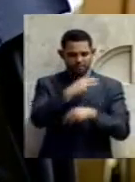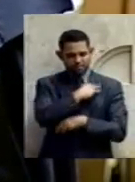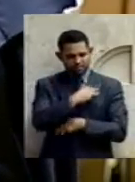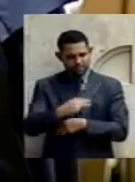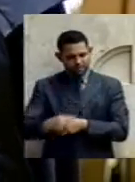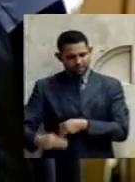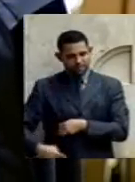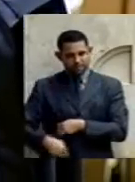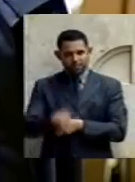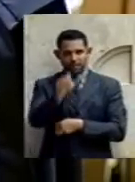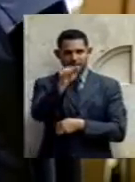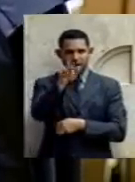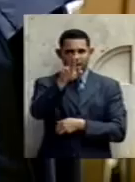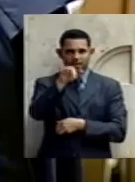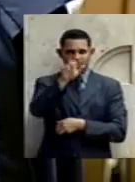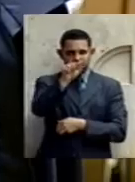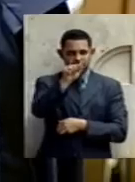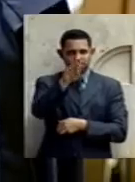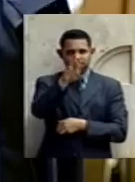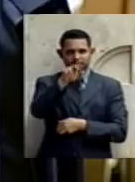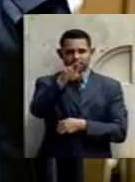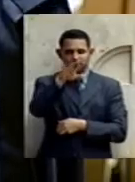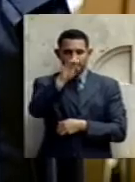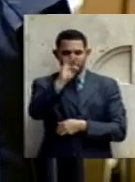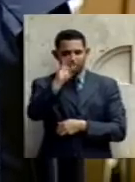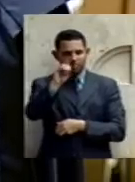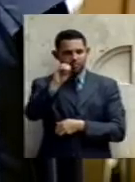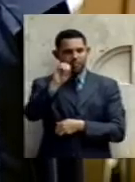ministro Aires Brito, cuja